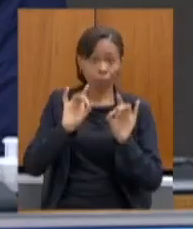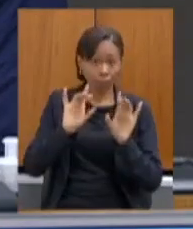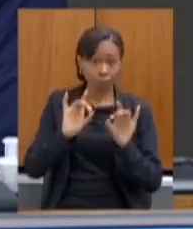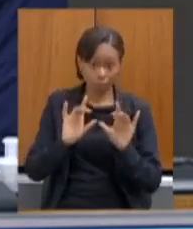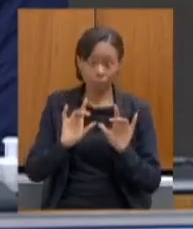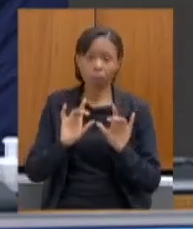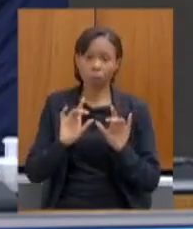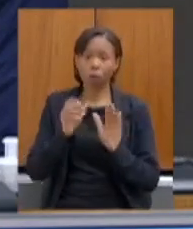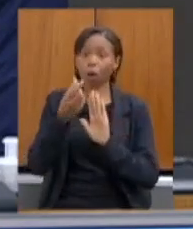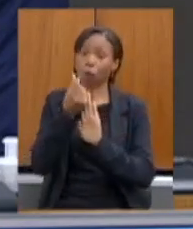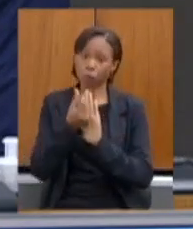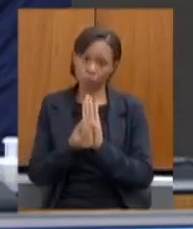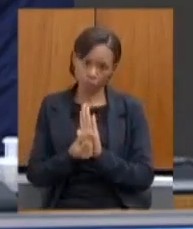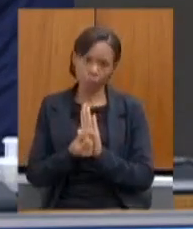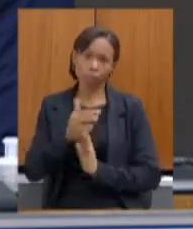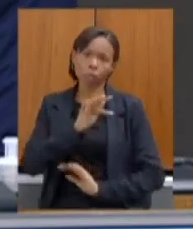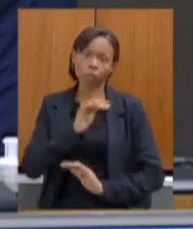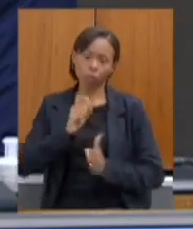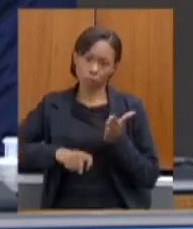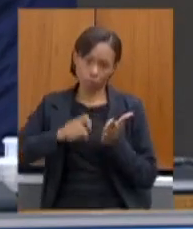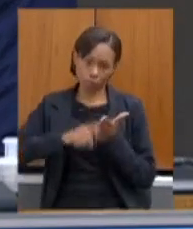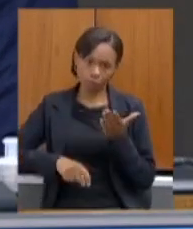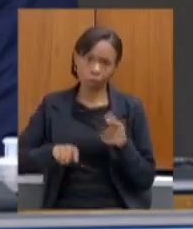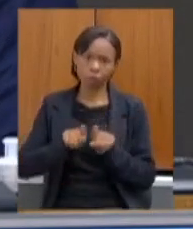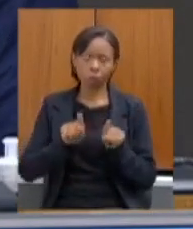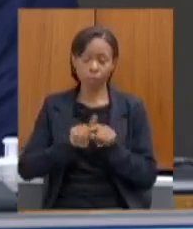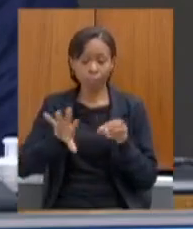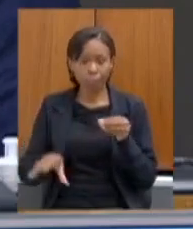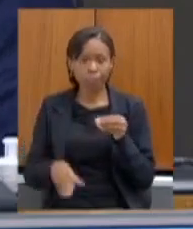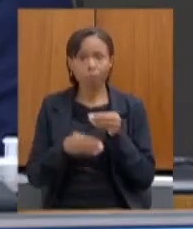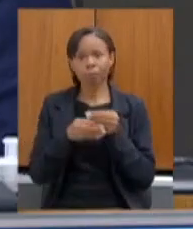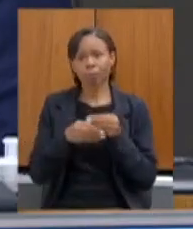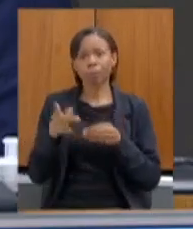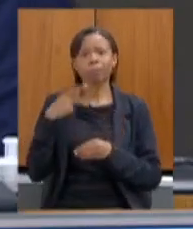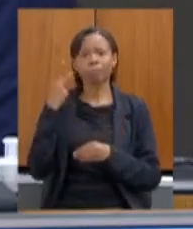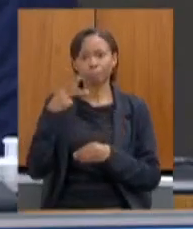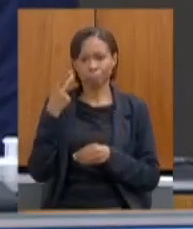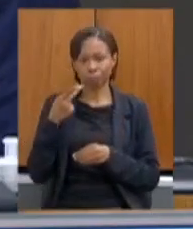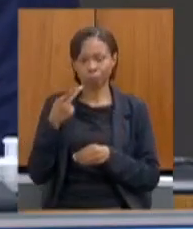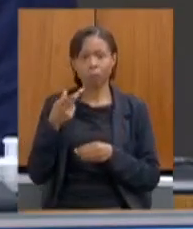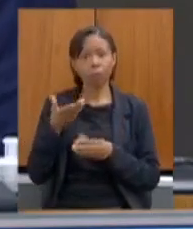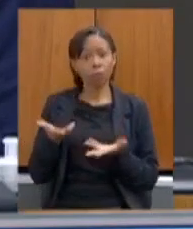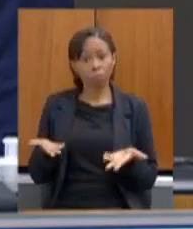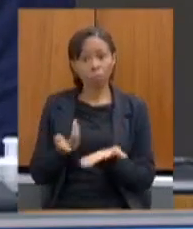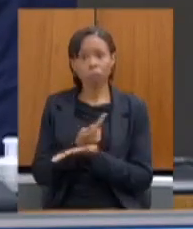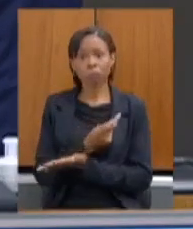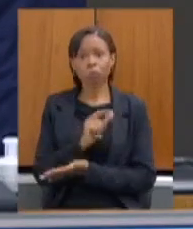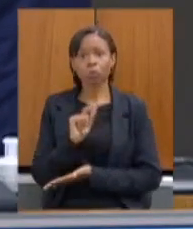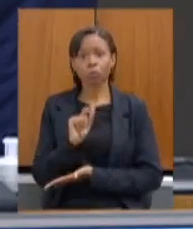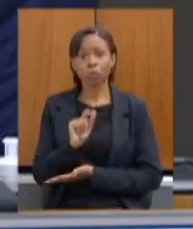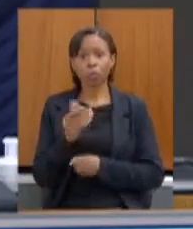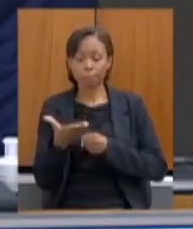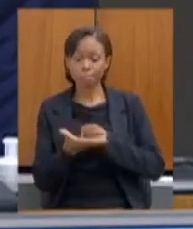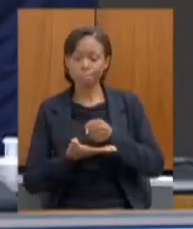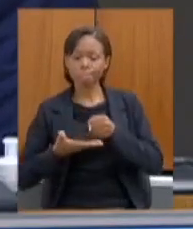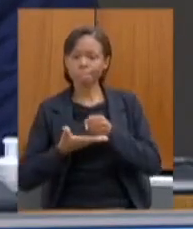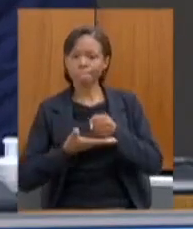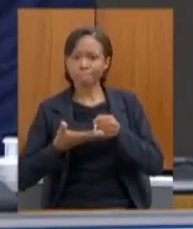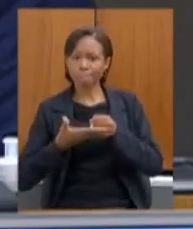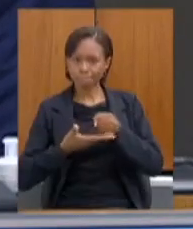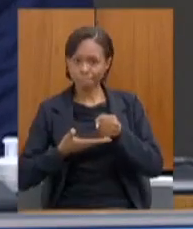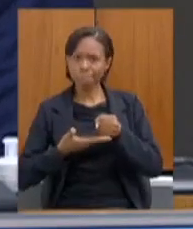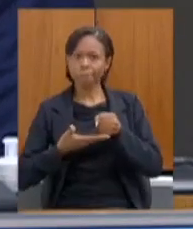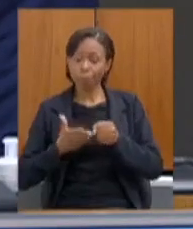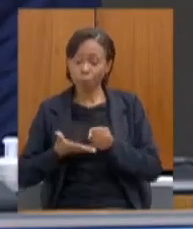remanejamento de emendas parlamentares. Ou seja, estava construído aqui, deputado Dalmo Ribeiro, um arcabouço para que o Poder